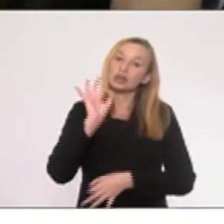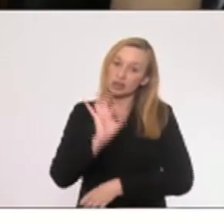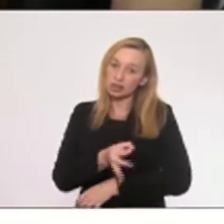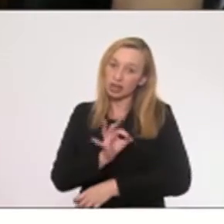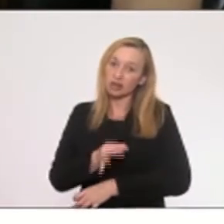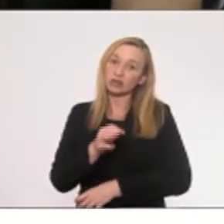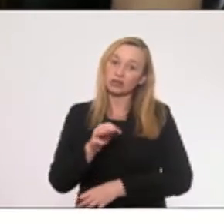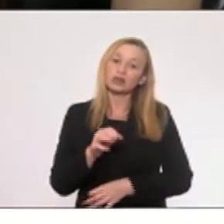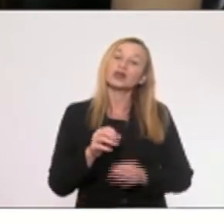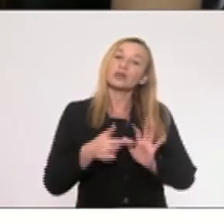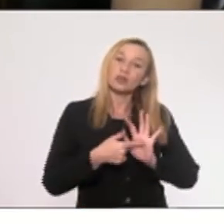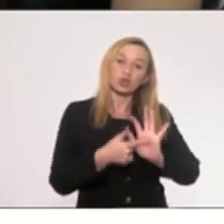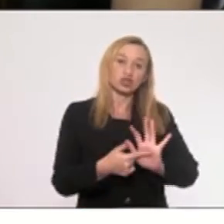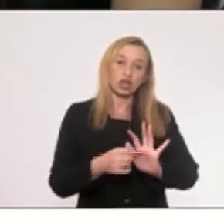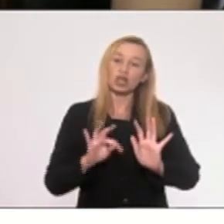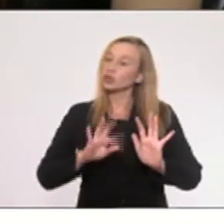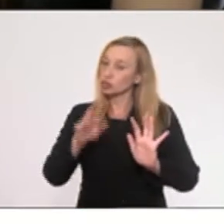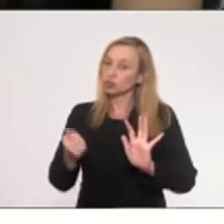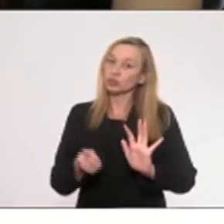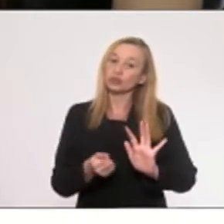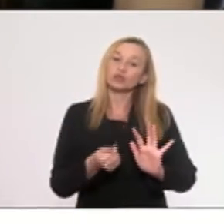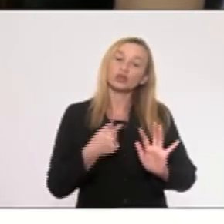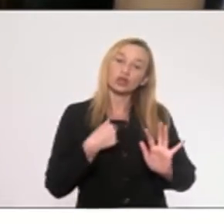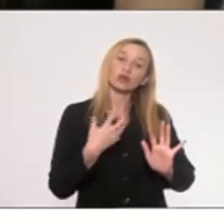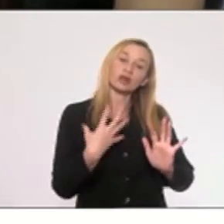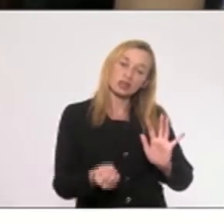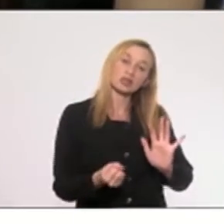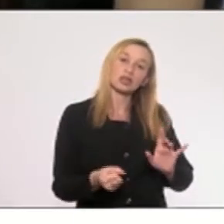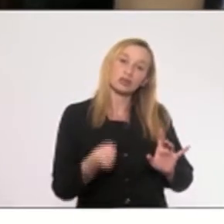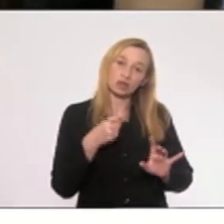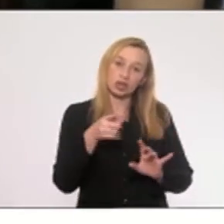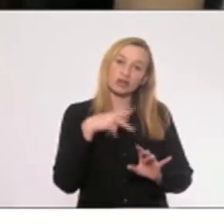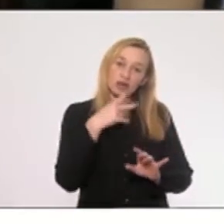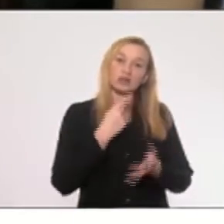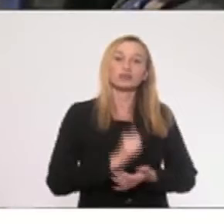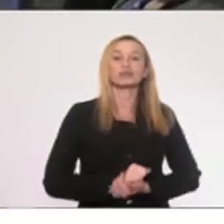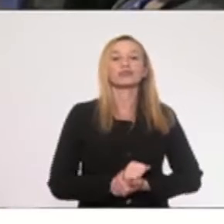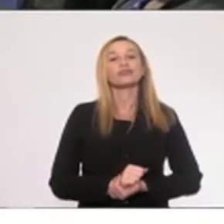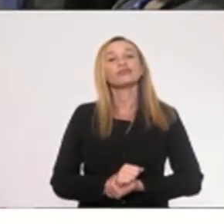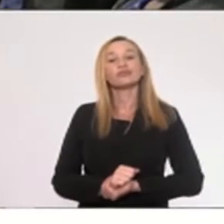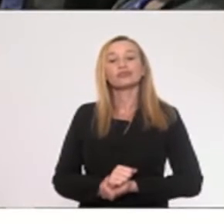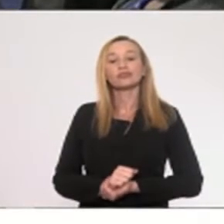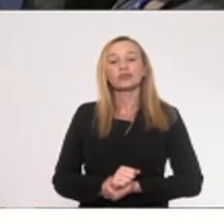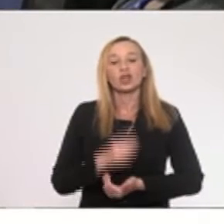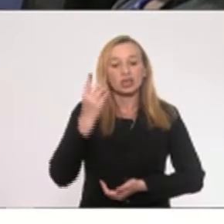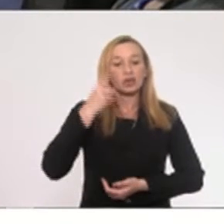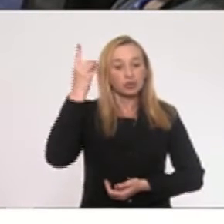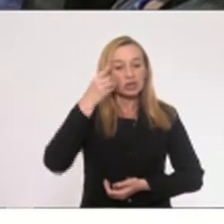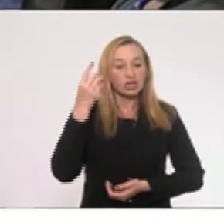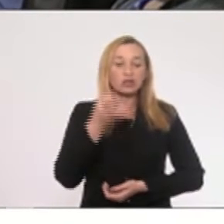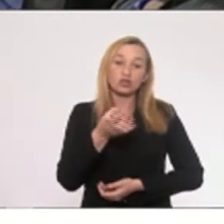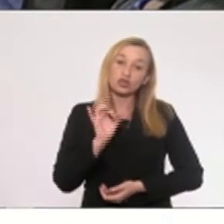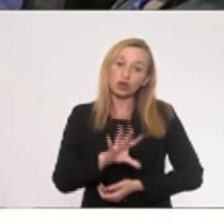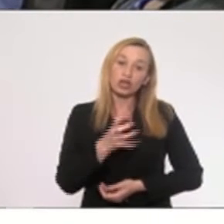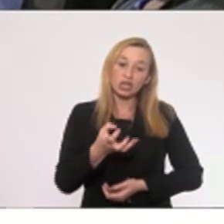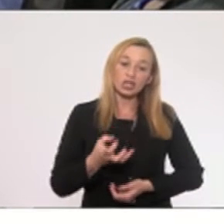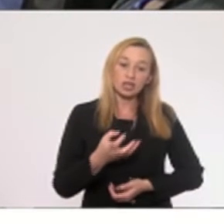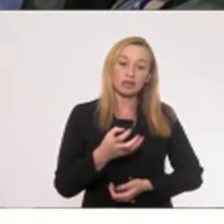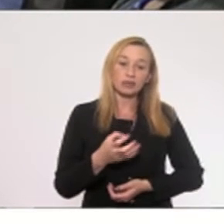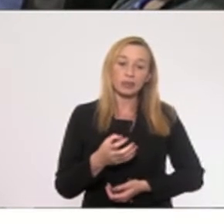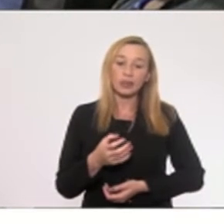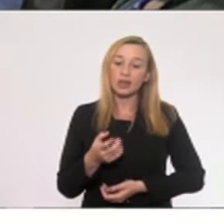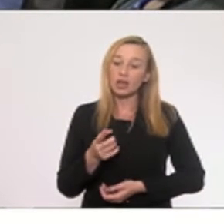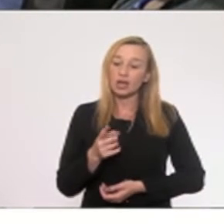no quesito da transparência, e faço coro ao que ele está colocando. Deputado, eu só queria dizer o seguinte: não é de hoje